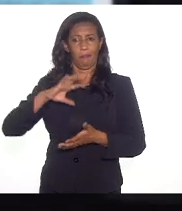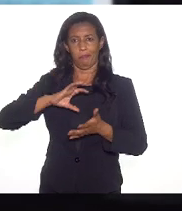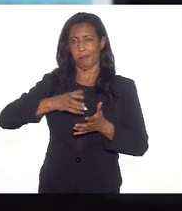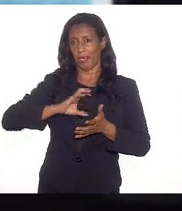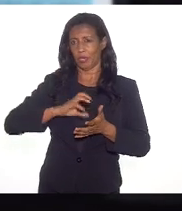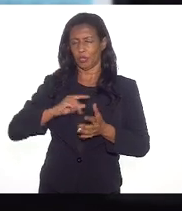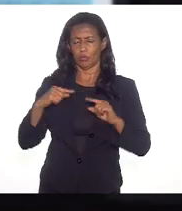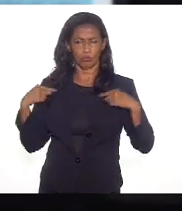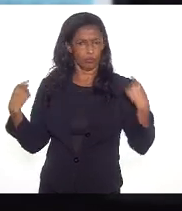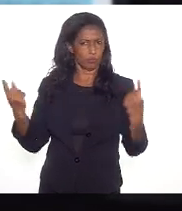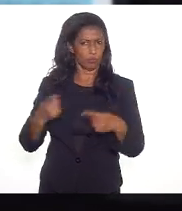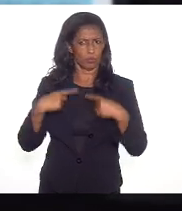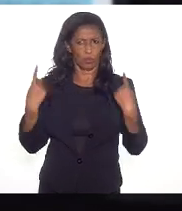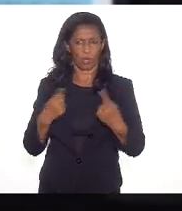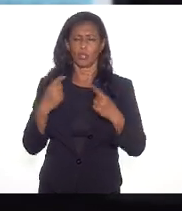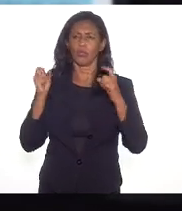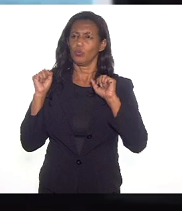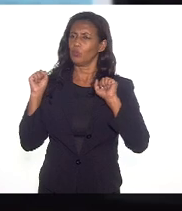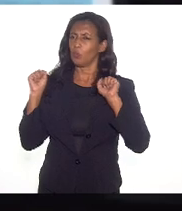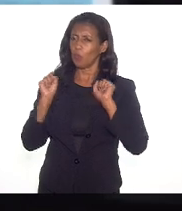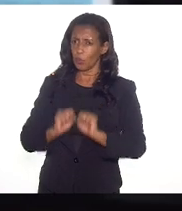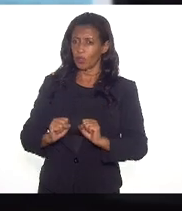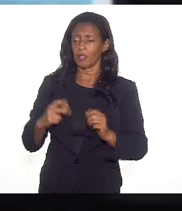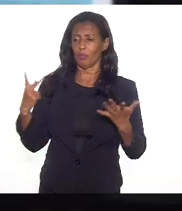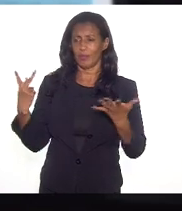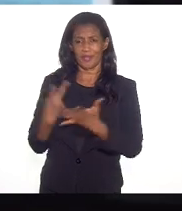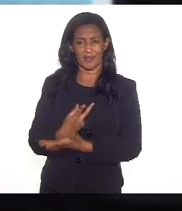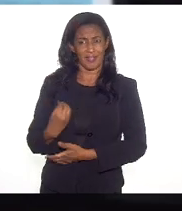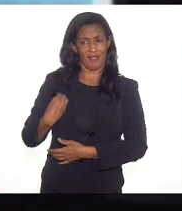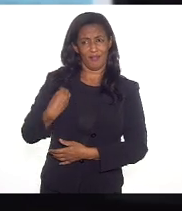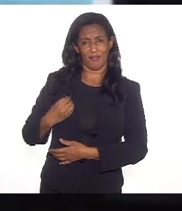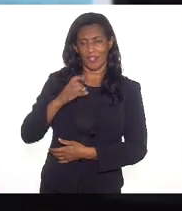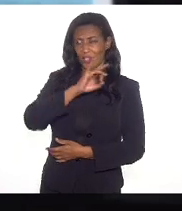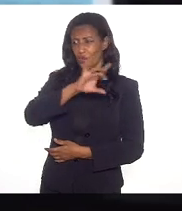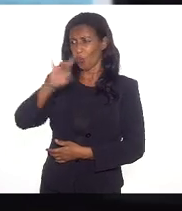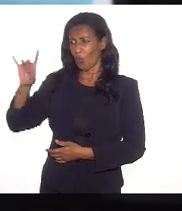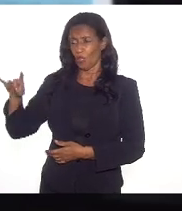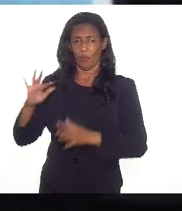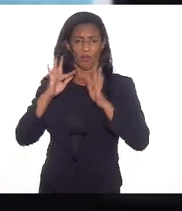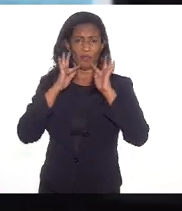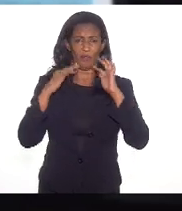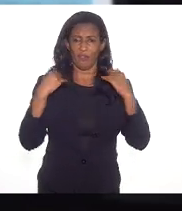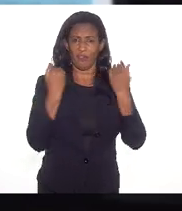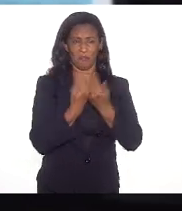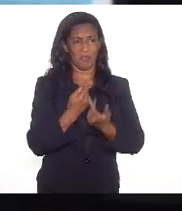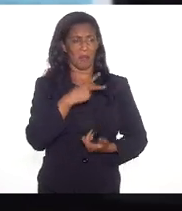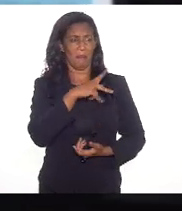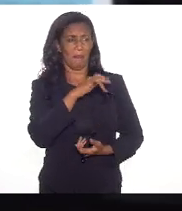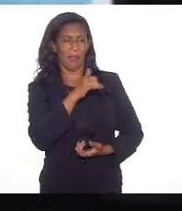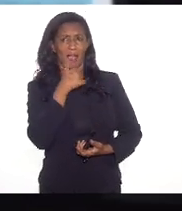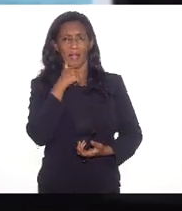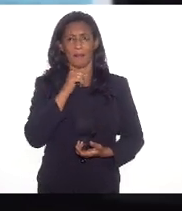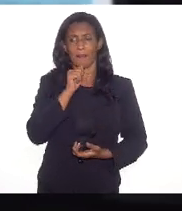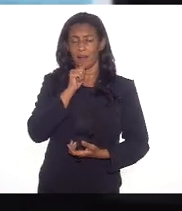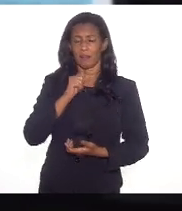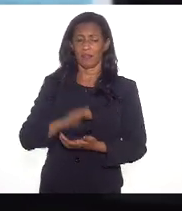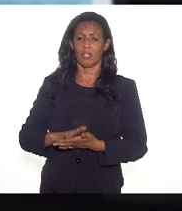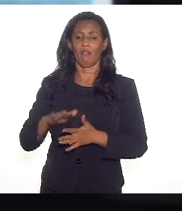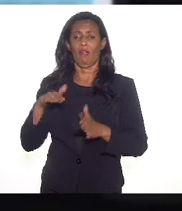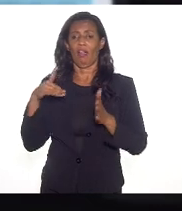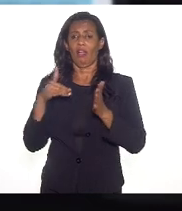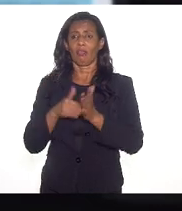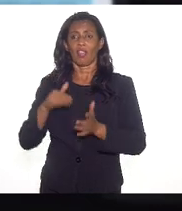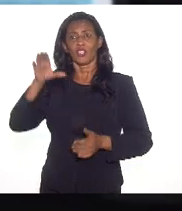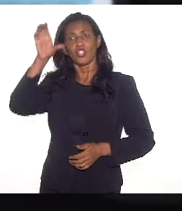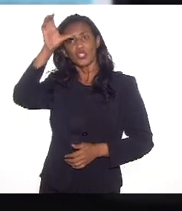nós podemos passar por esse drama em nossas famílias, sejam aqueles que são pais, mães, e até aqueles